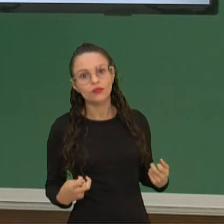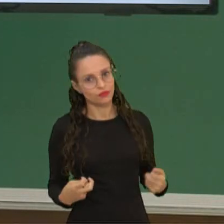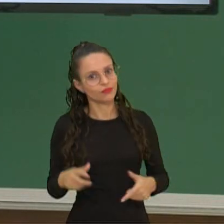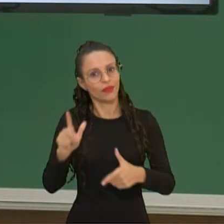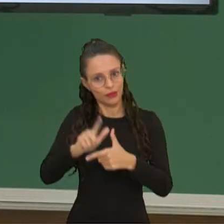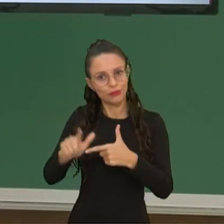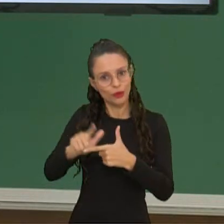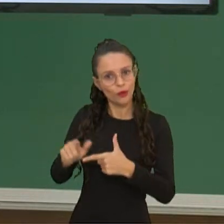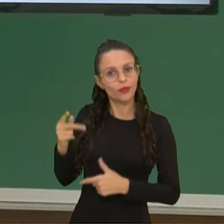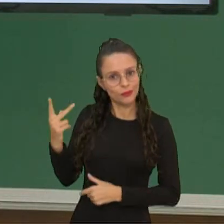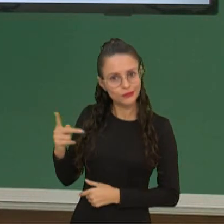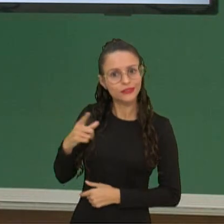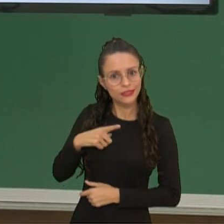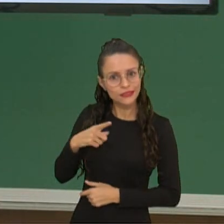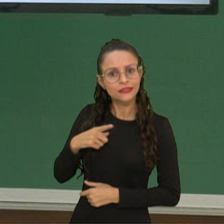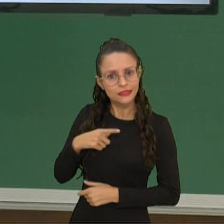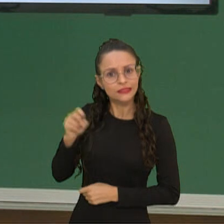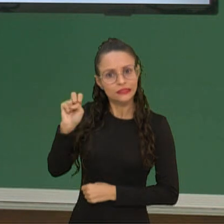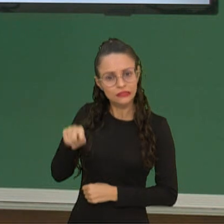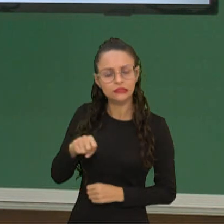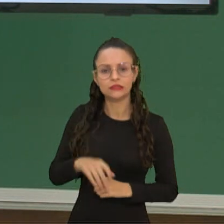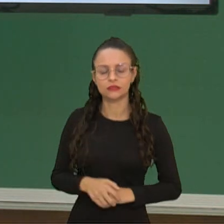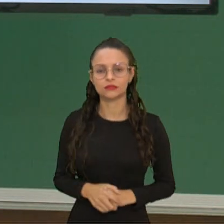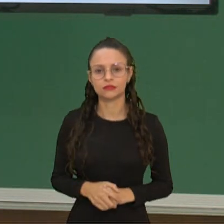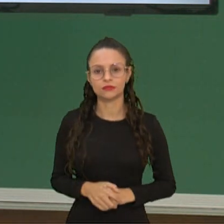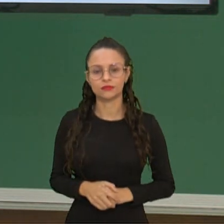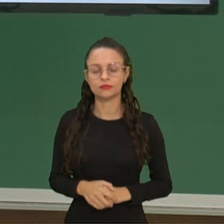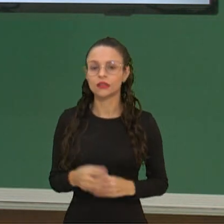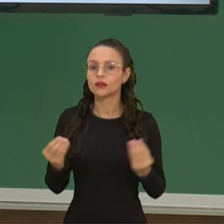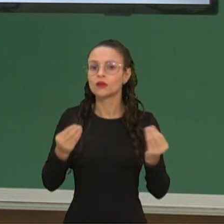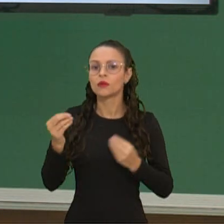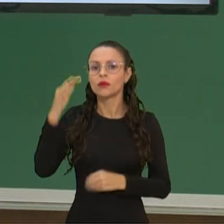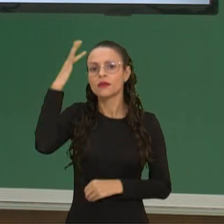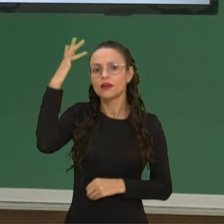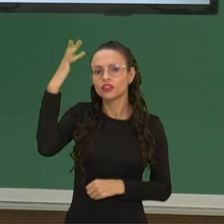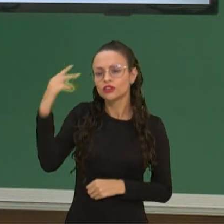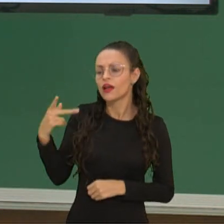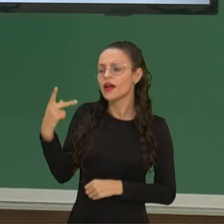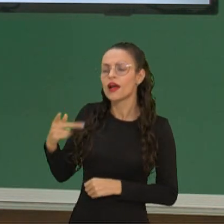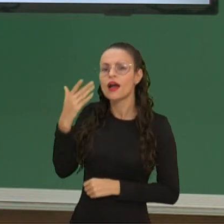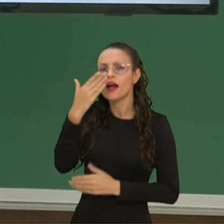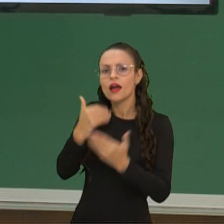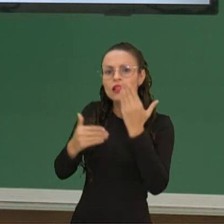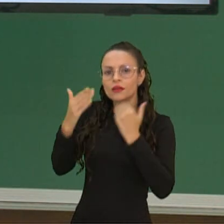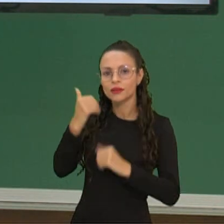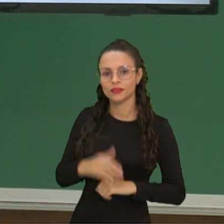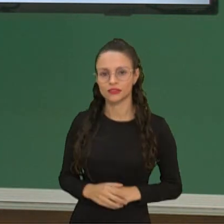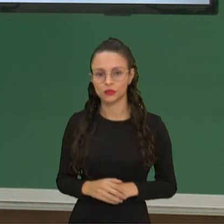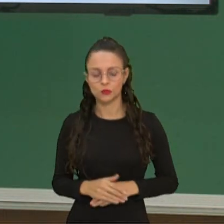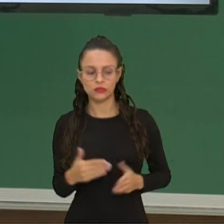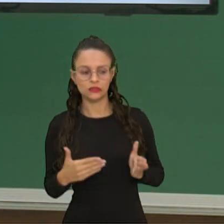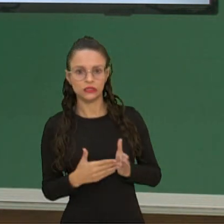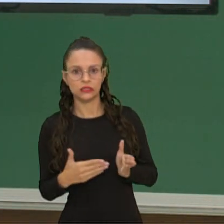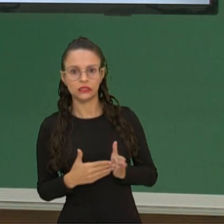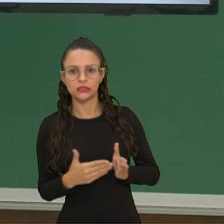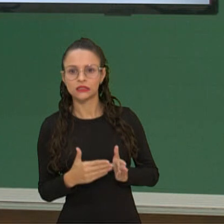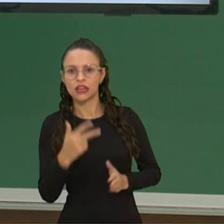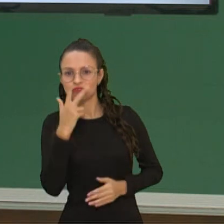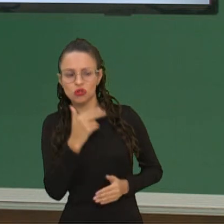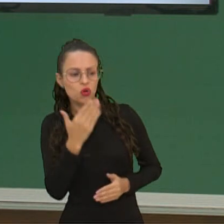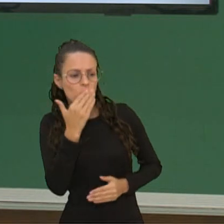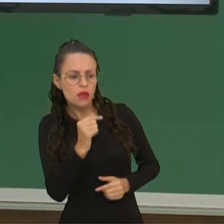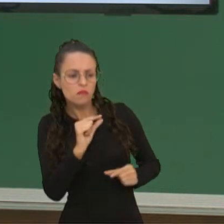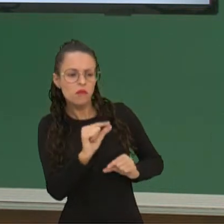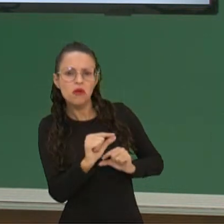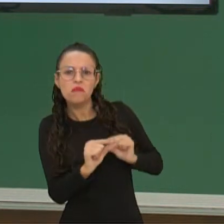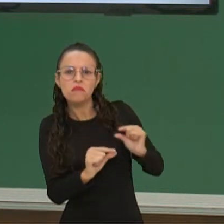algum problema ela tem na e com quem a gente imagina que seja alimentação dela restrita ela deve comer